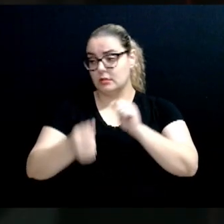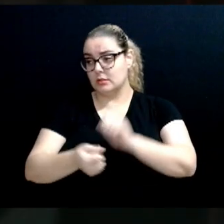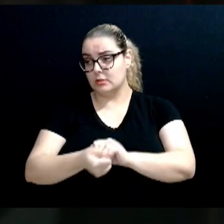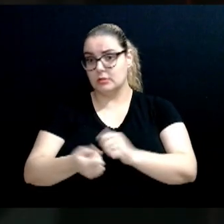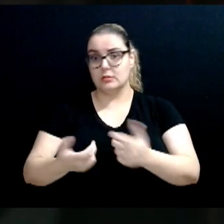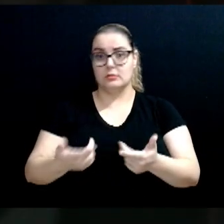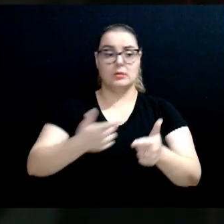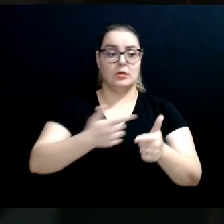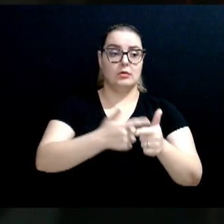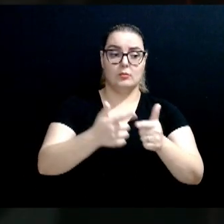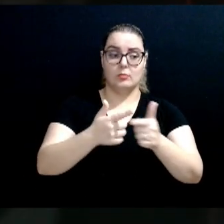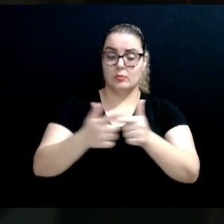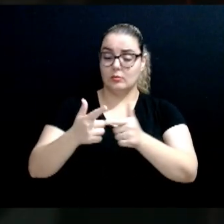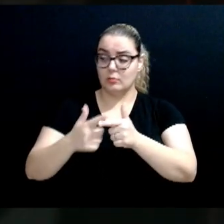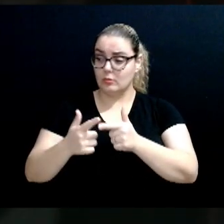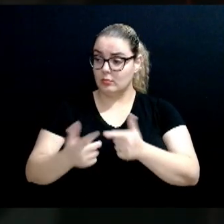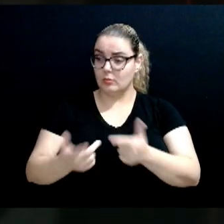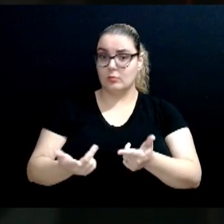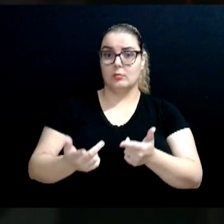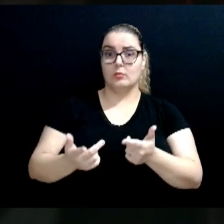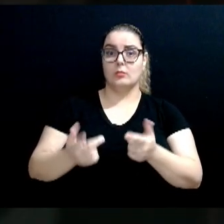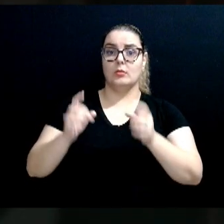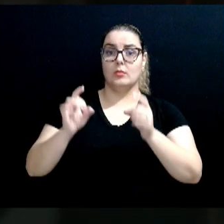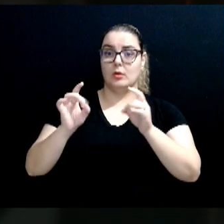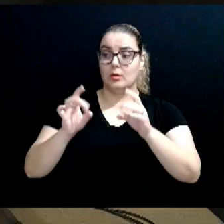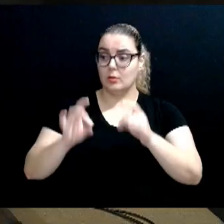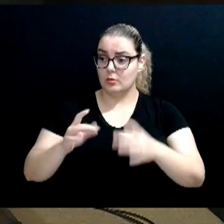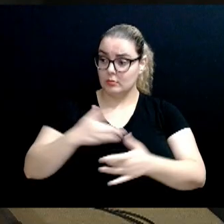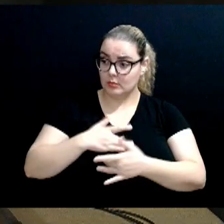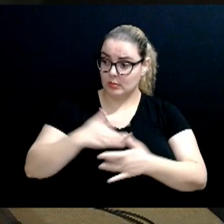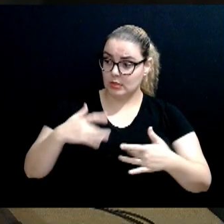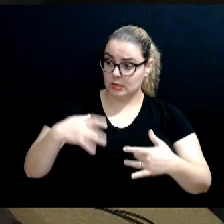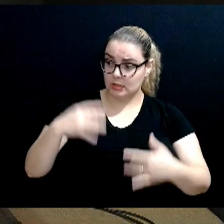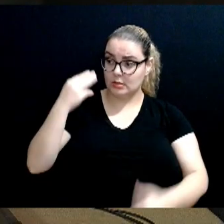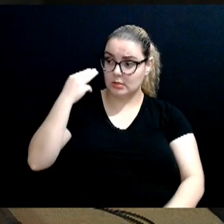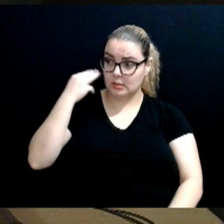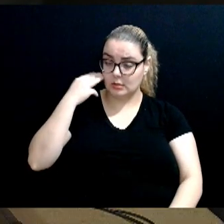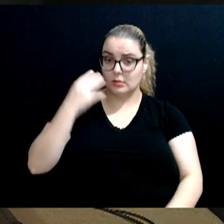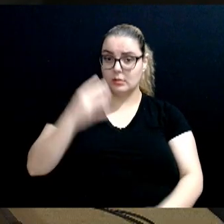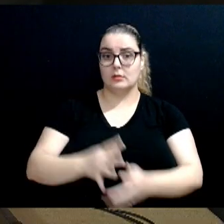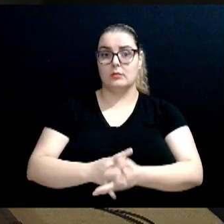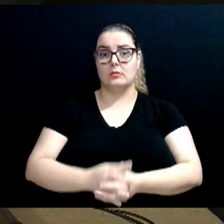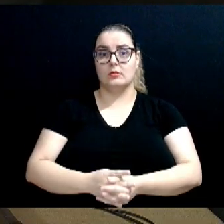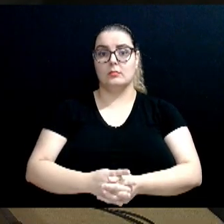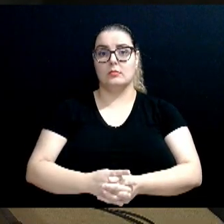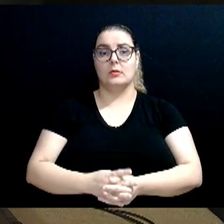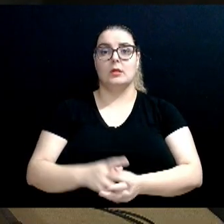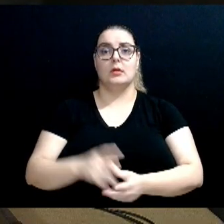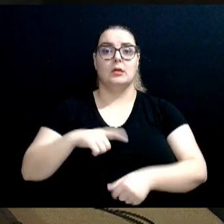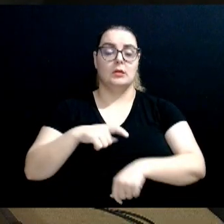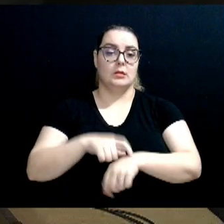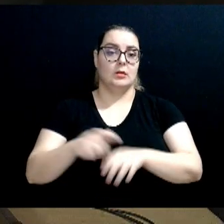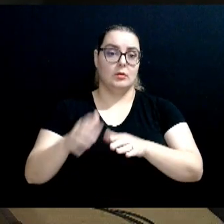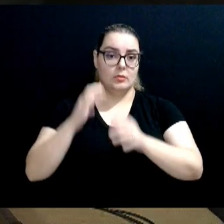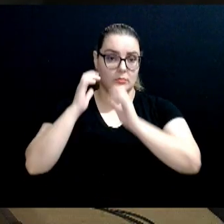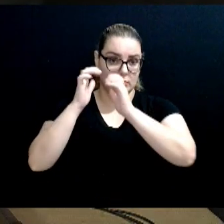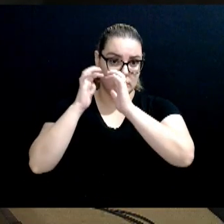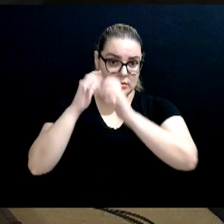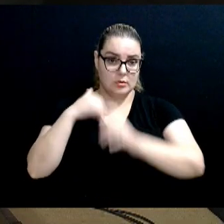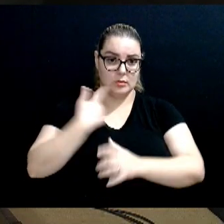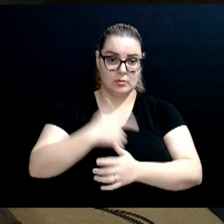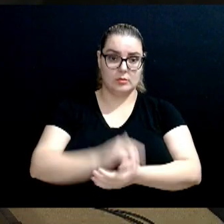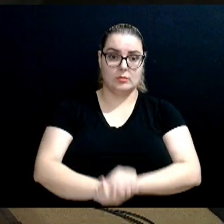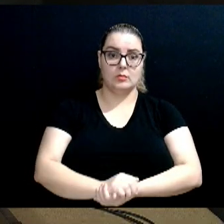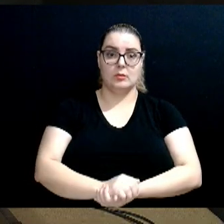problemas específicos de saúde mental? Existe um evento, né, no nosso cérebro, e o Winnicott ele